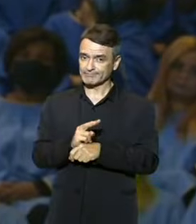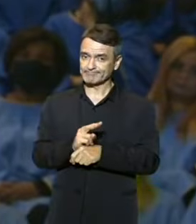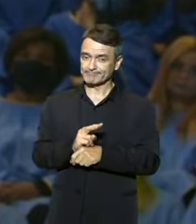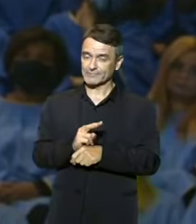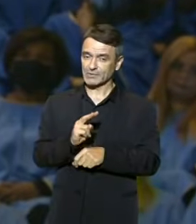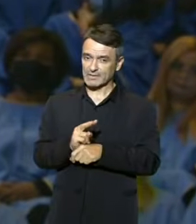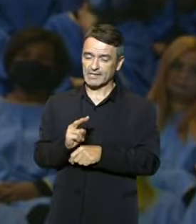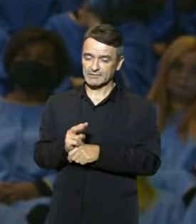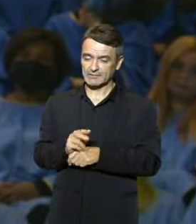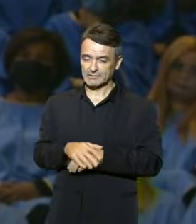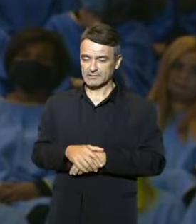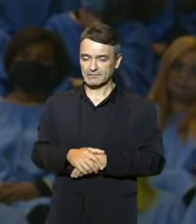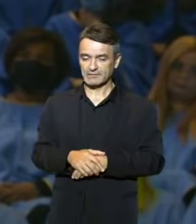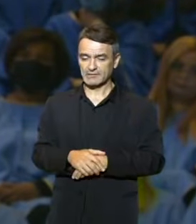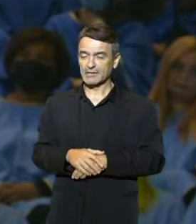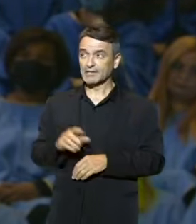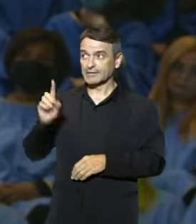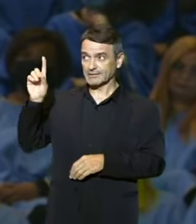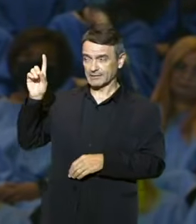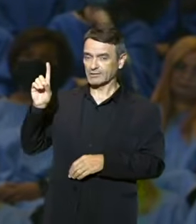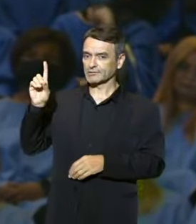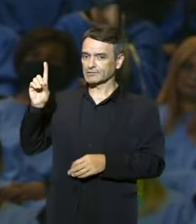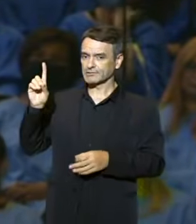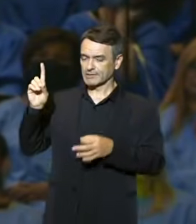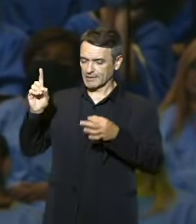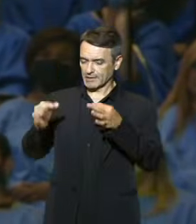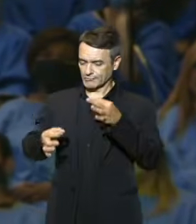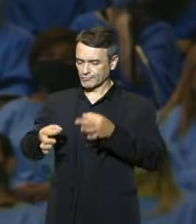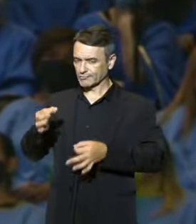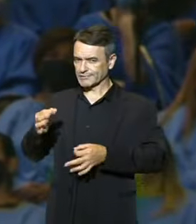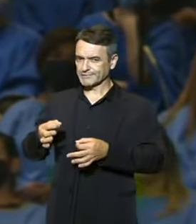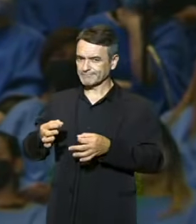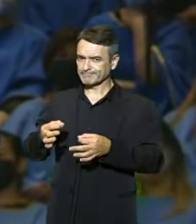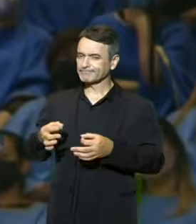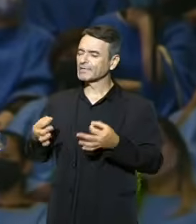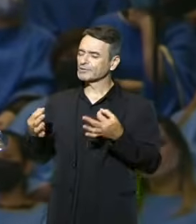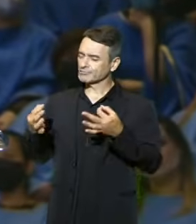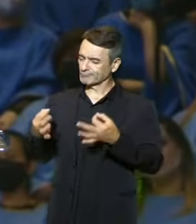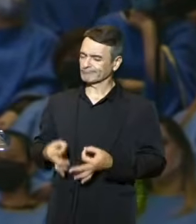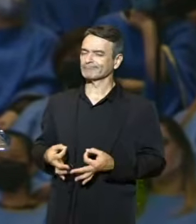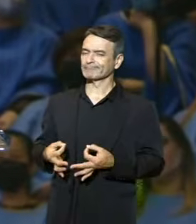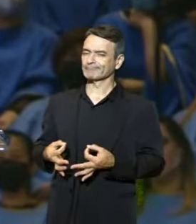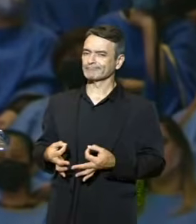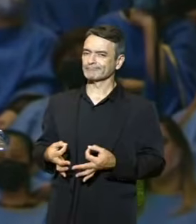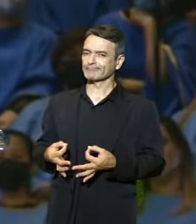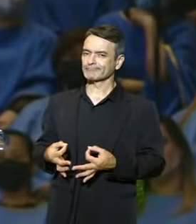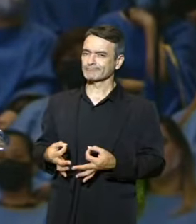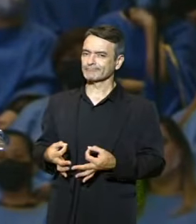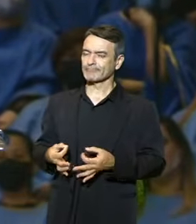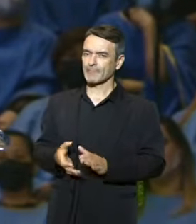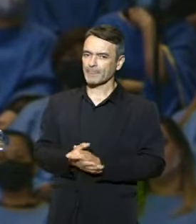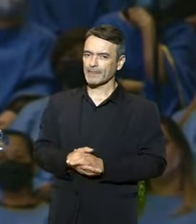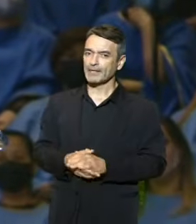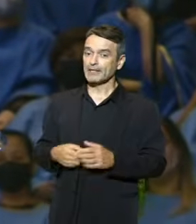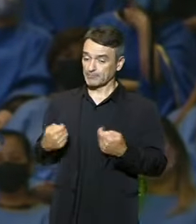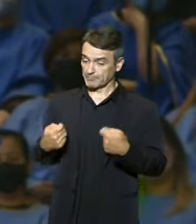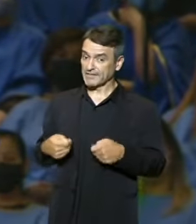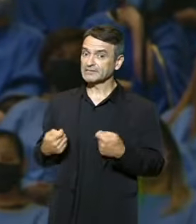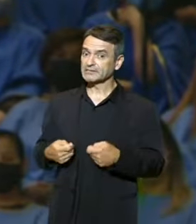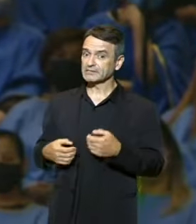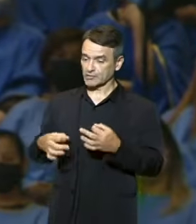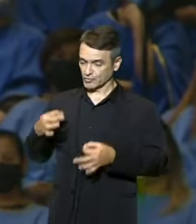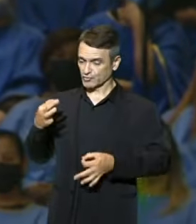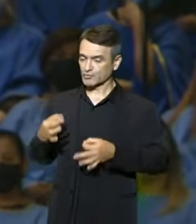cuidado, porque Deus é justo juiz. E Ele também precisa julgar